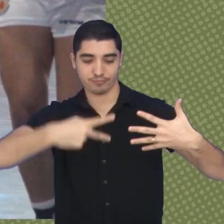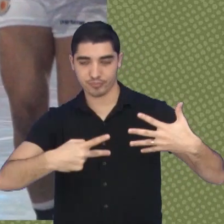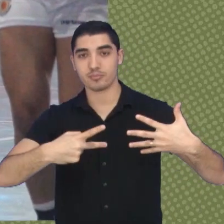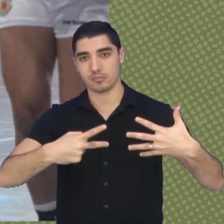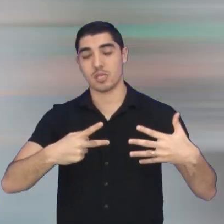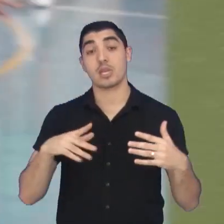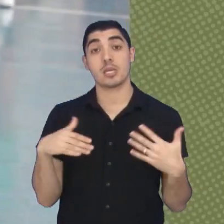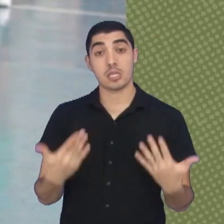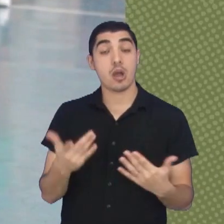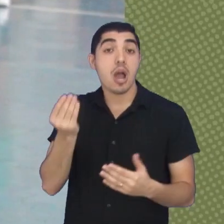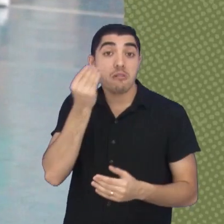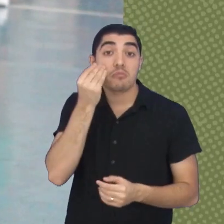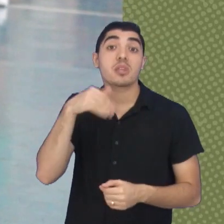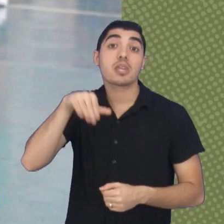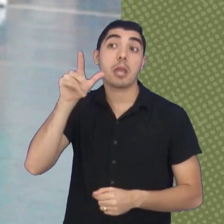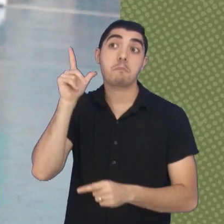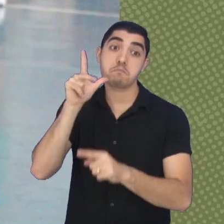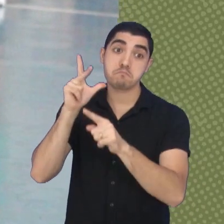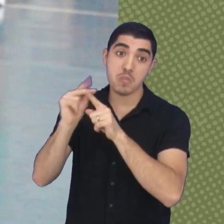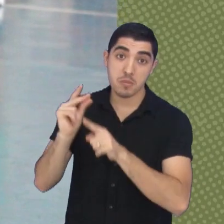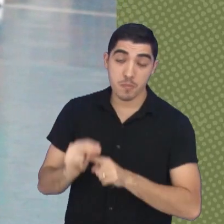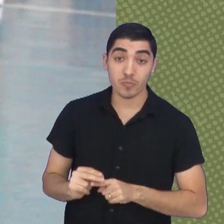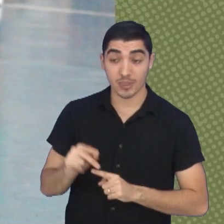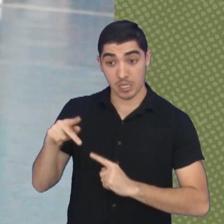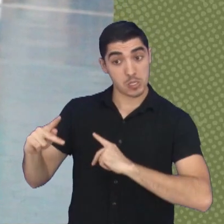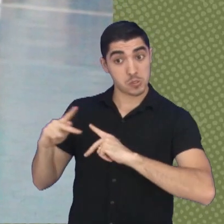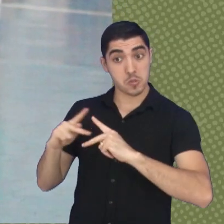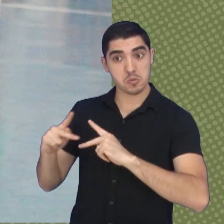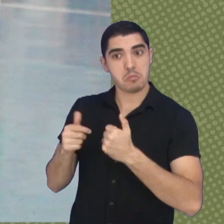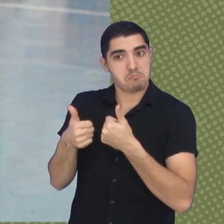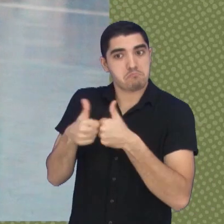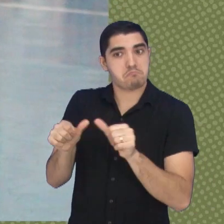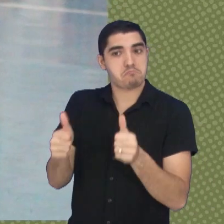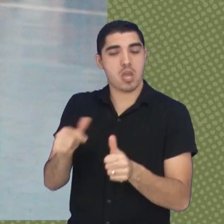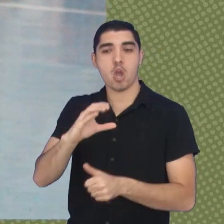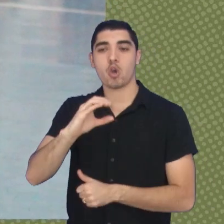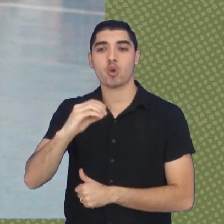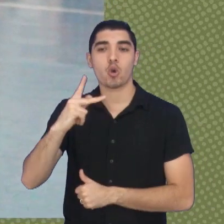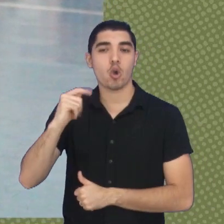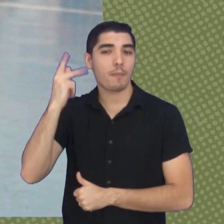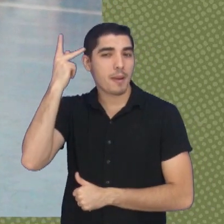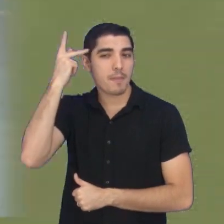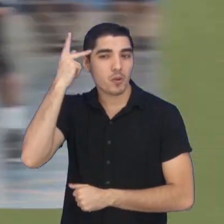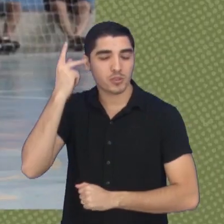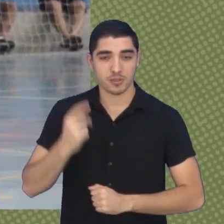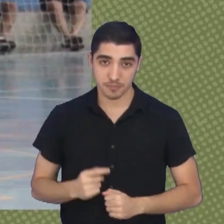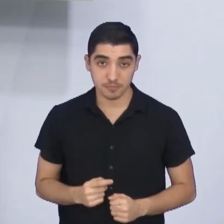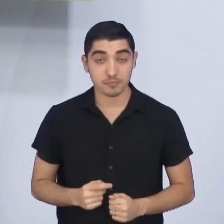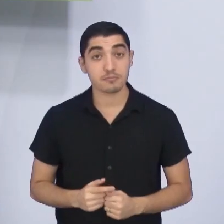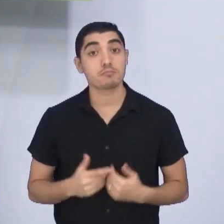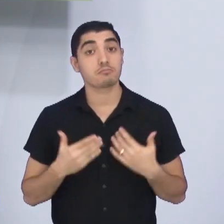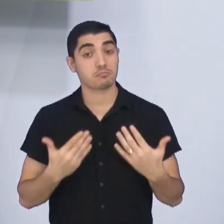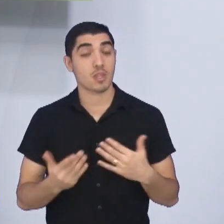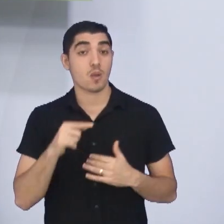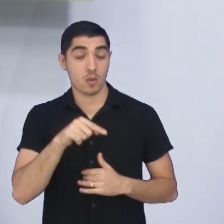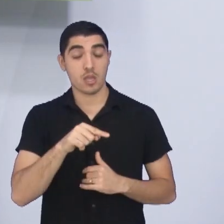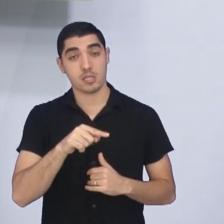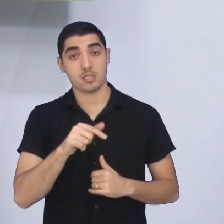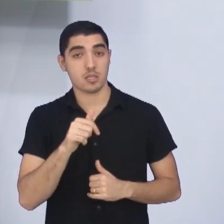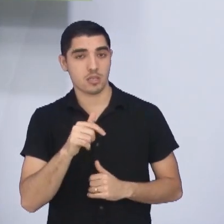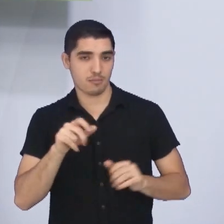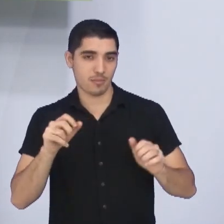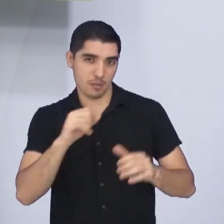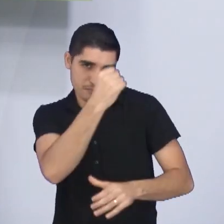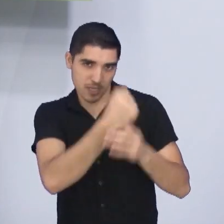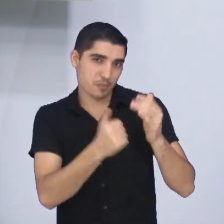resultados obtidos nesta primeira fase. São José vem bem aí na Copa Paulista, mesclando com a LBF, Brunão. É, a dificuldade desse feminino, desse